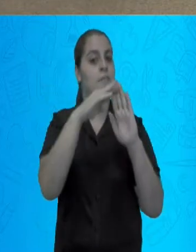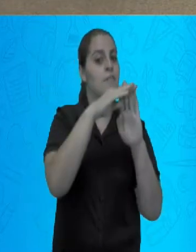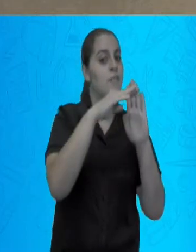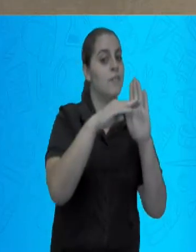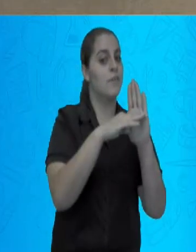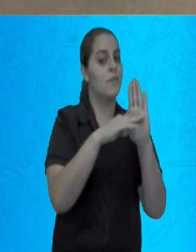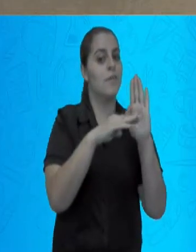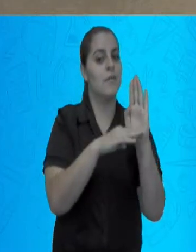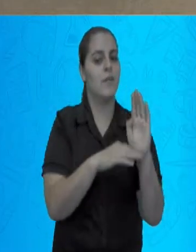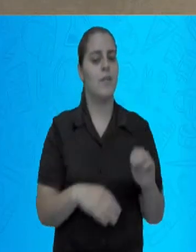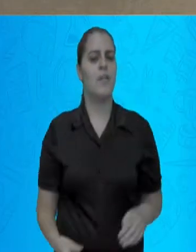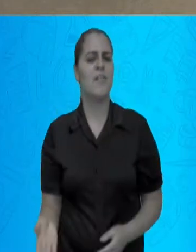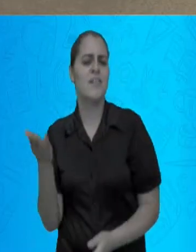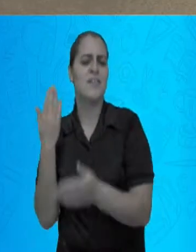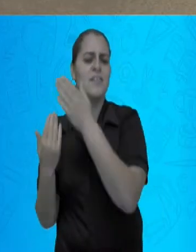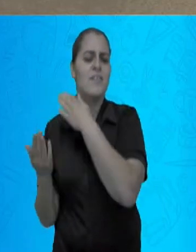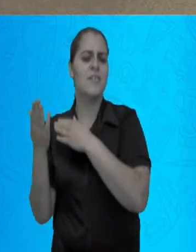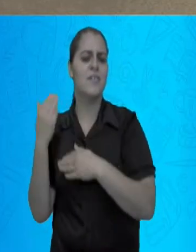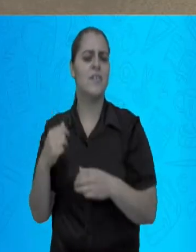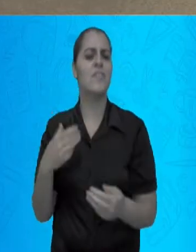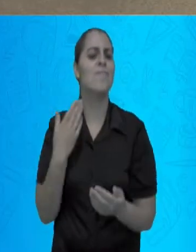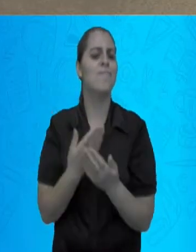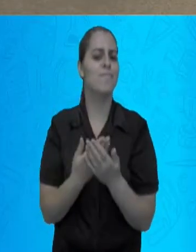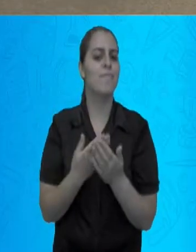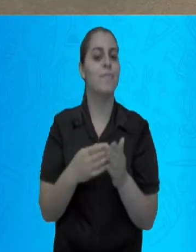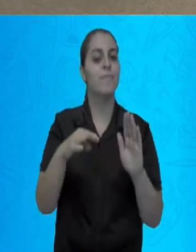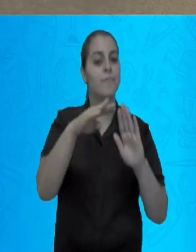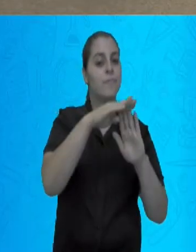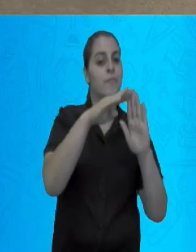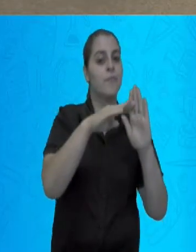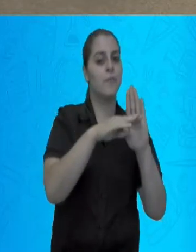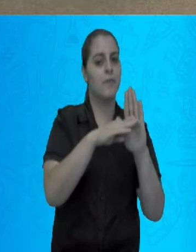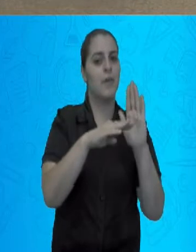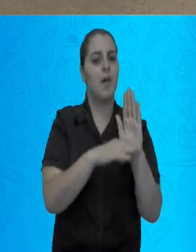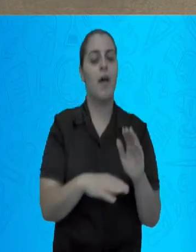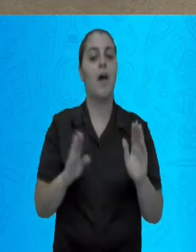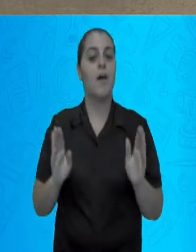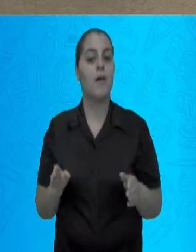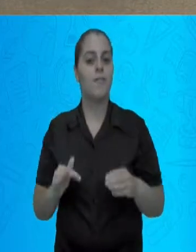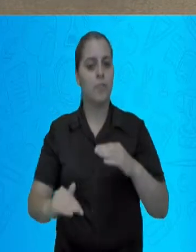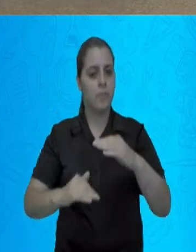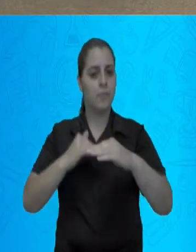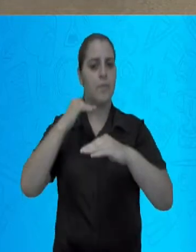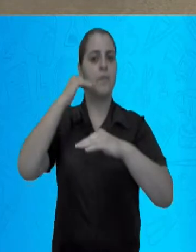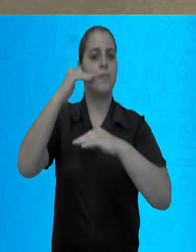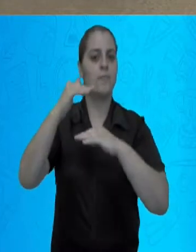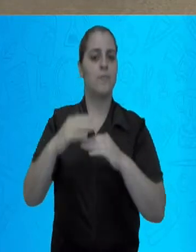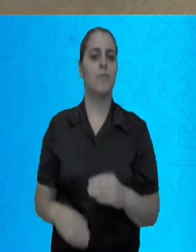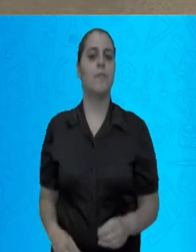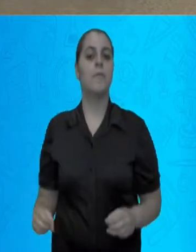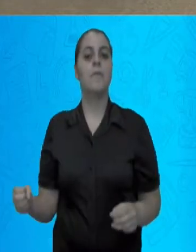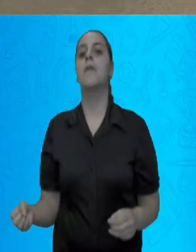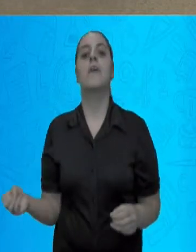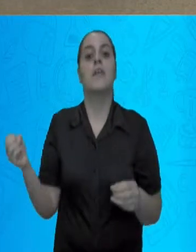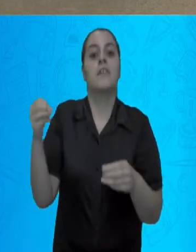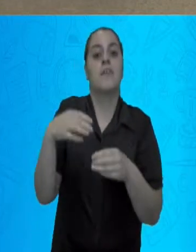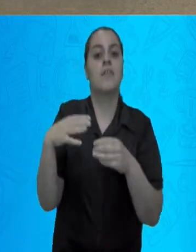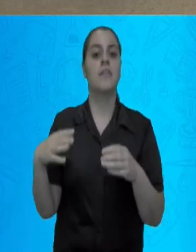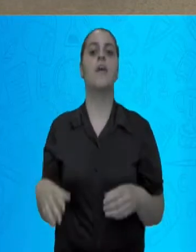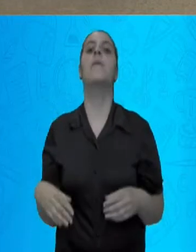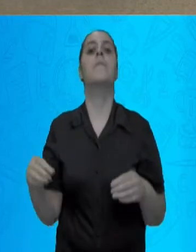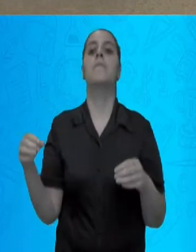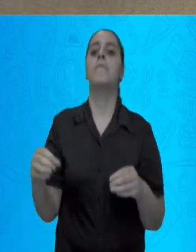nós estudamos sobre tabelas e agora nós vamos subir mais um degrau na matemática, que é acrescentar o